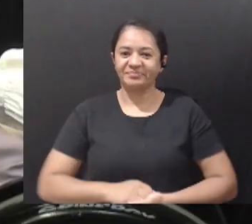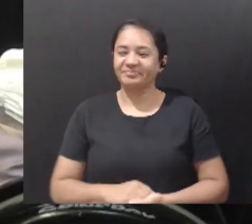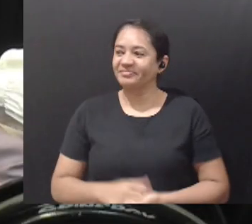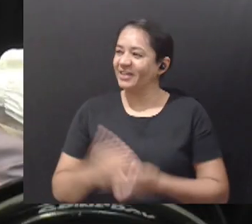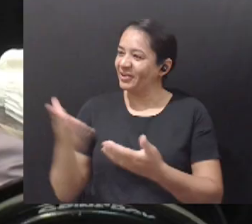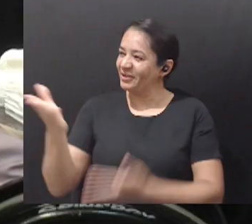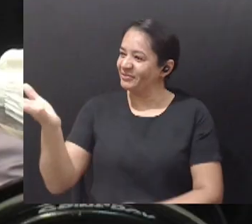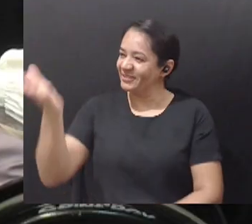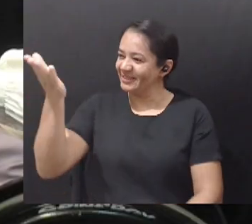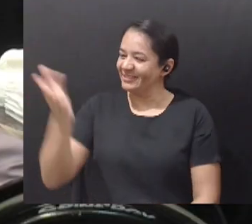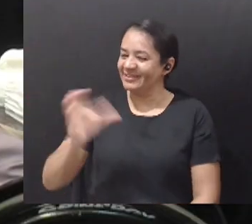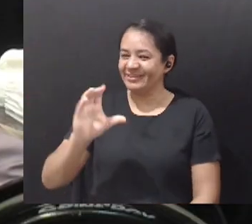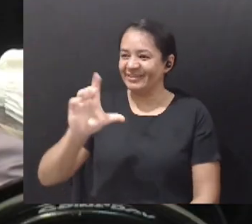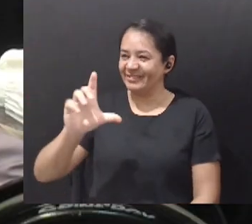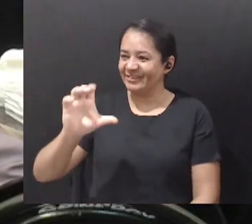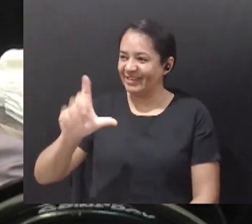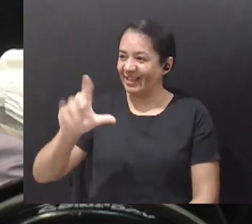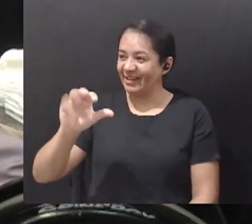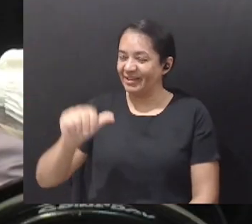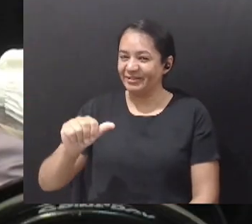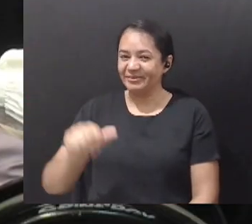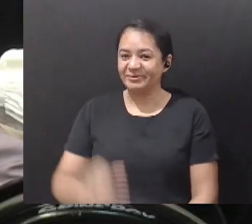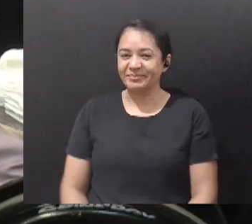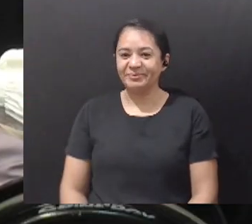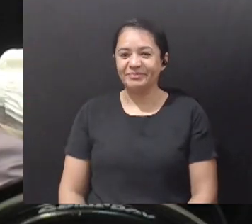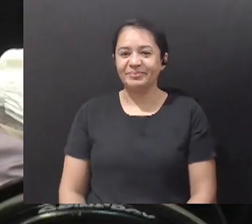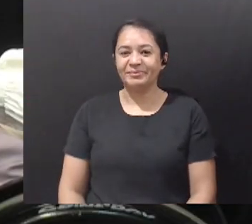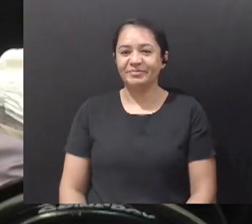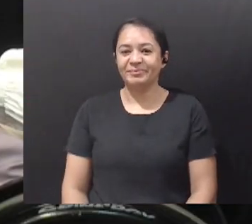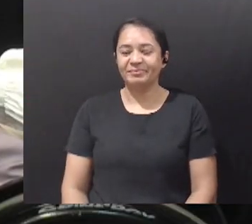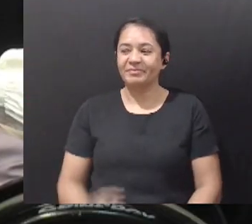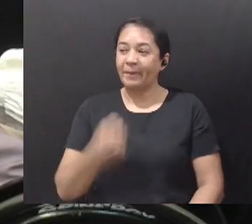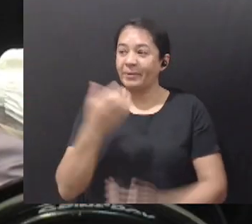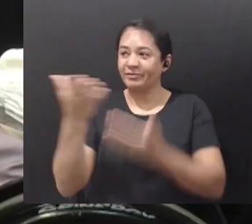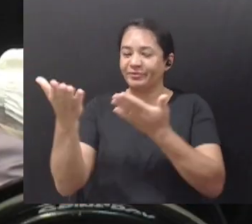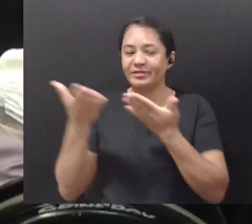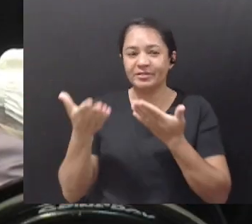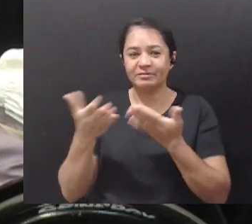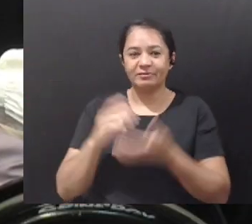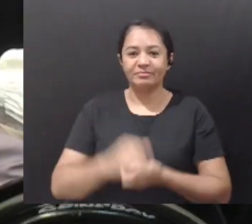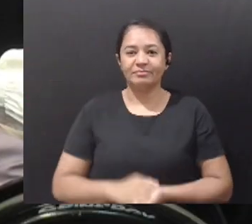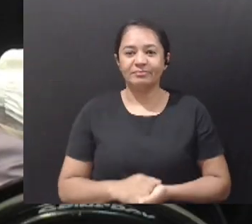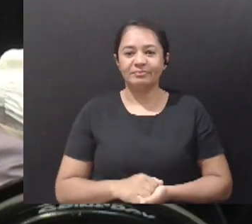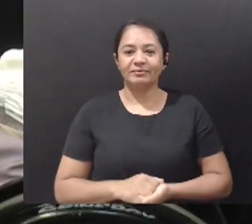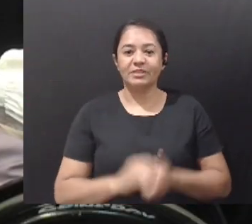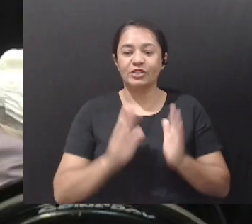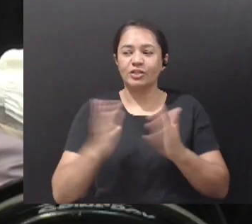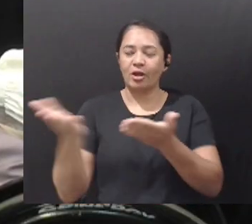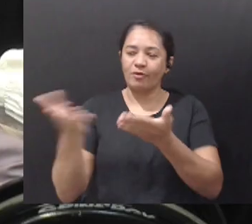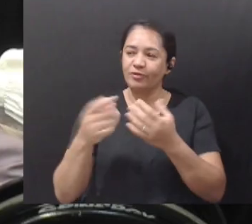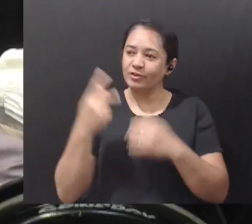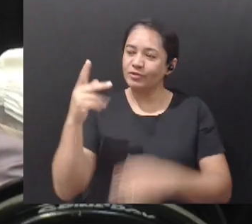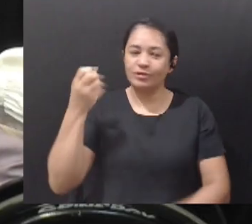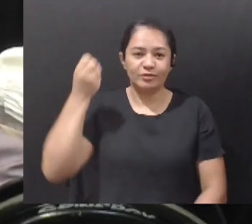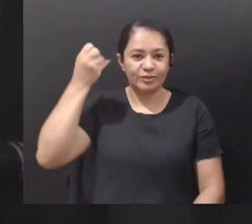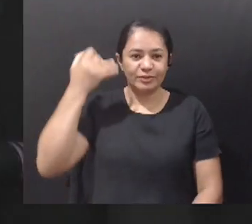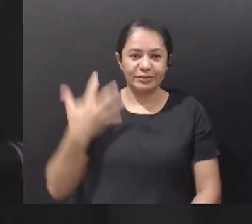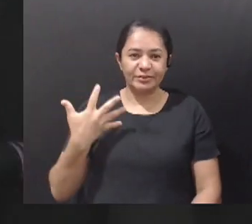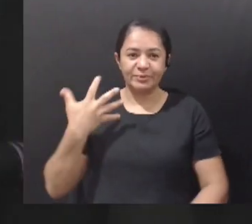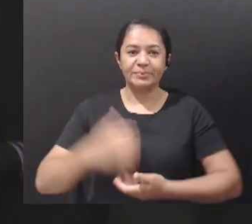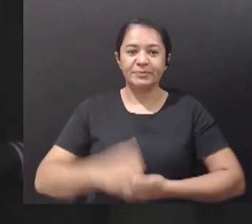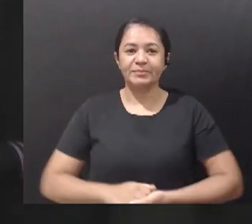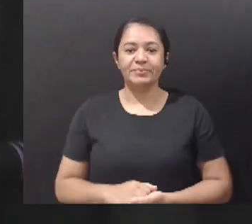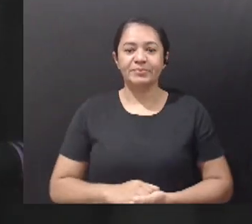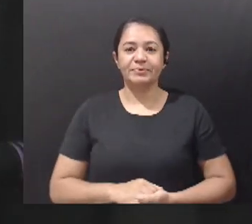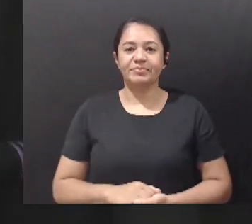Leão, sempre vereadora aqui desta casa, seja bem-vinda e também já a convido a fazer a sua auto e audiodescrição.